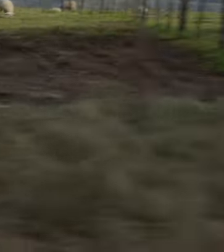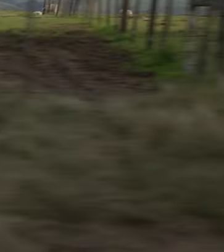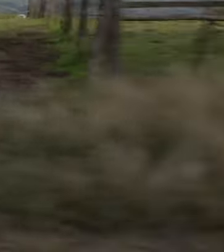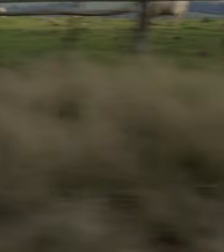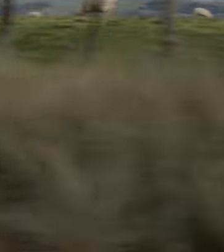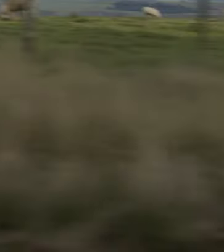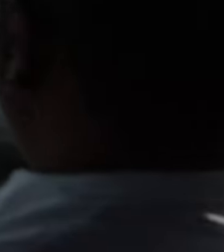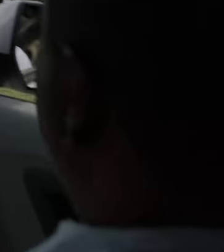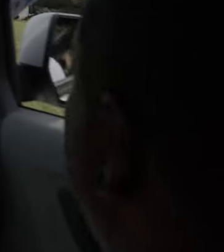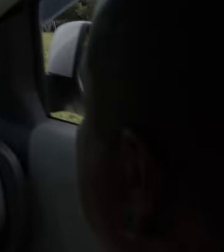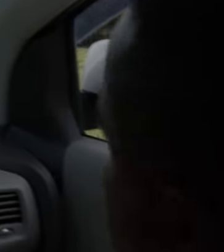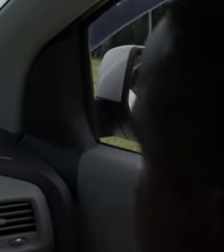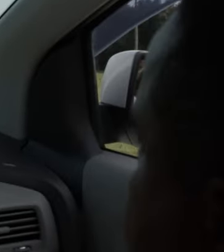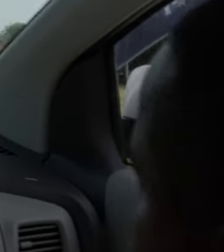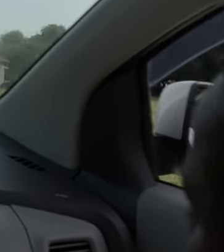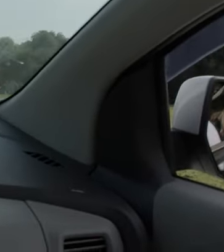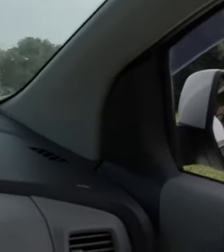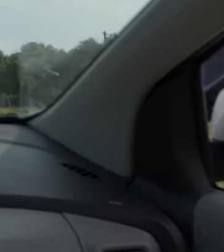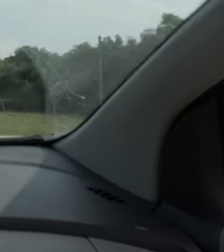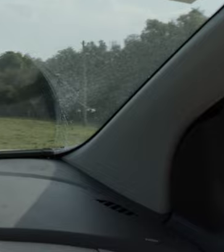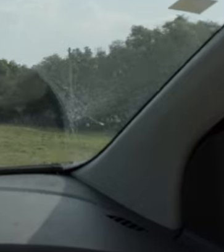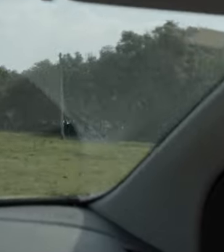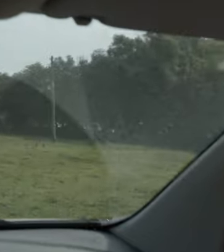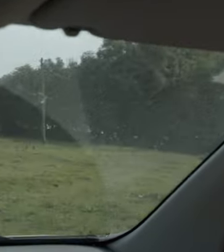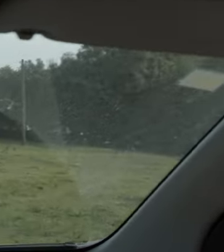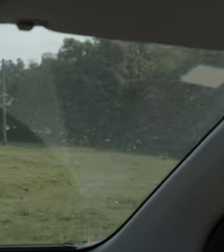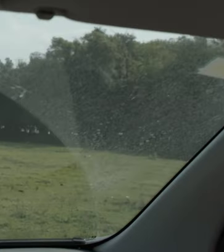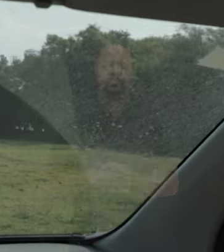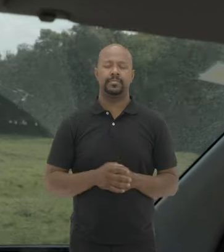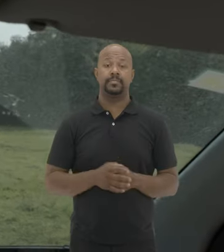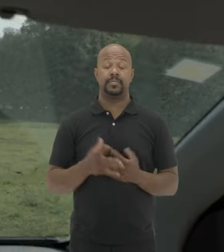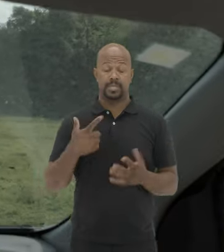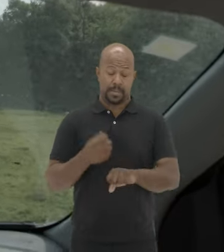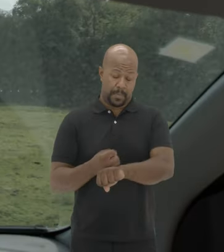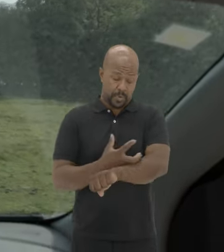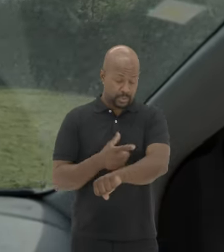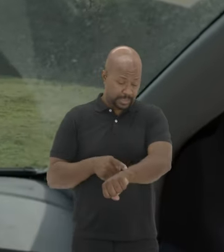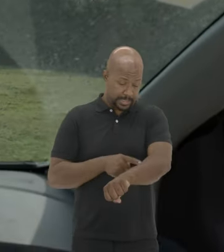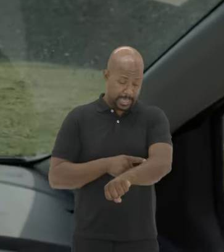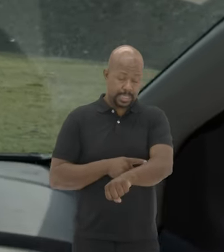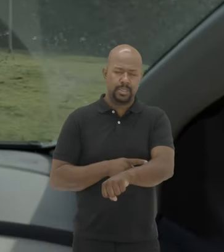e se aproximam de uma casa simples ao lado um muro de taipa e uma casa antiga não restaurada